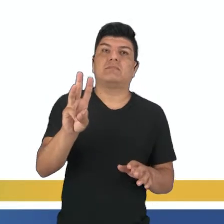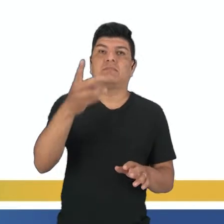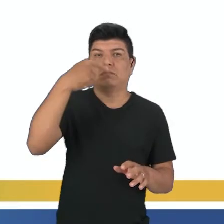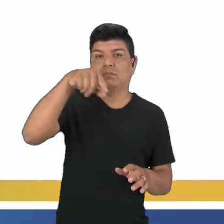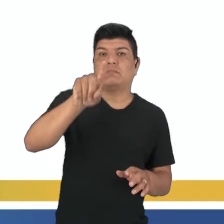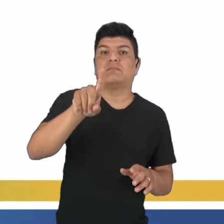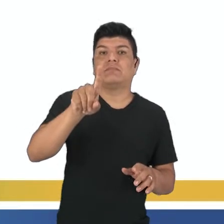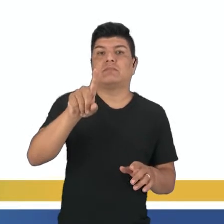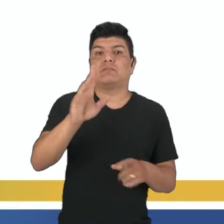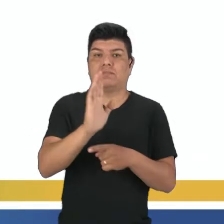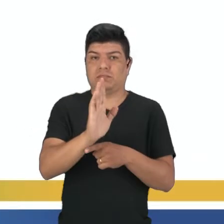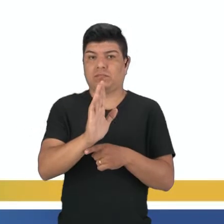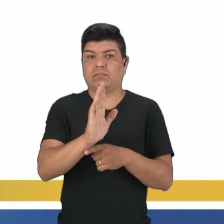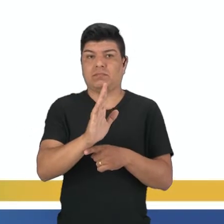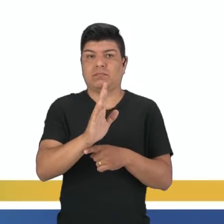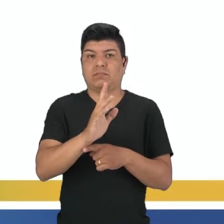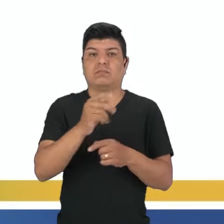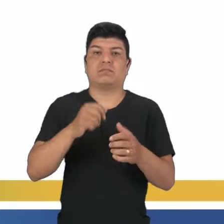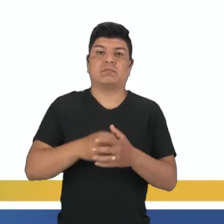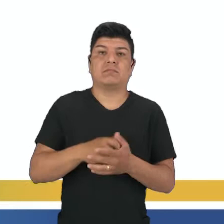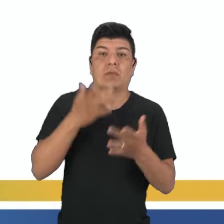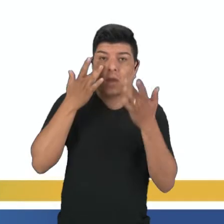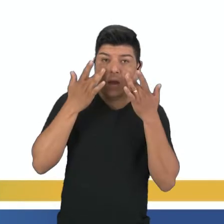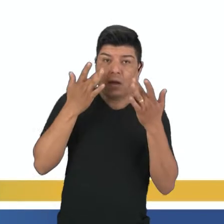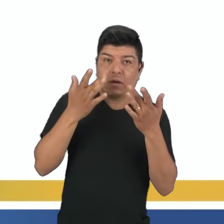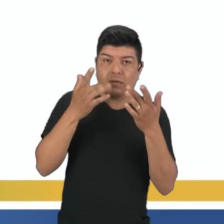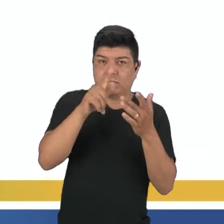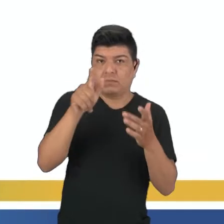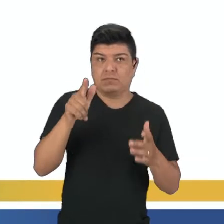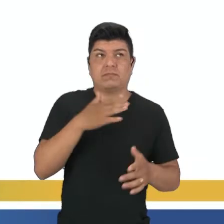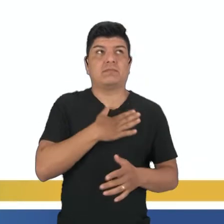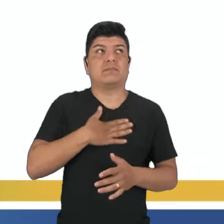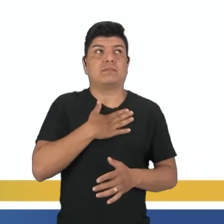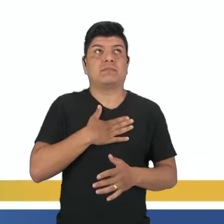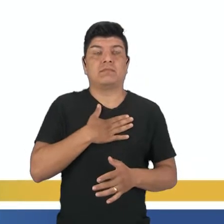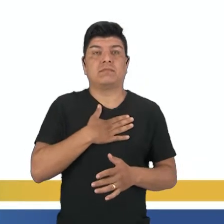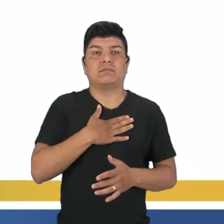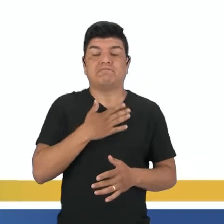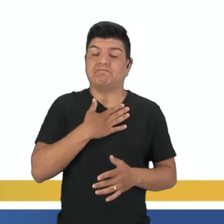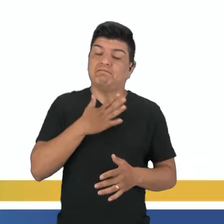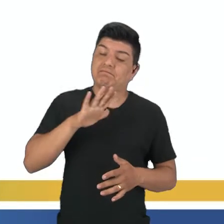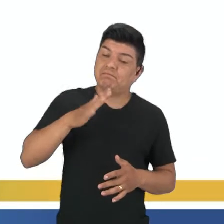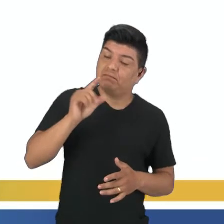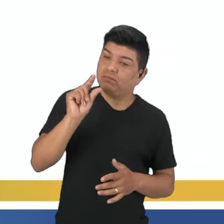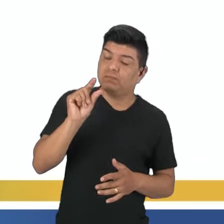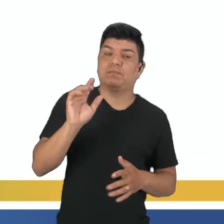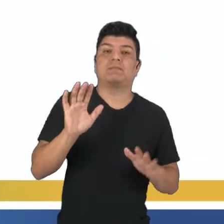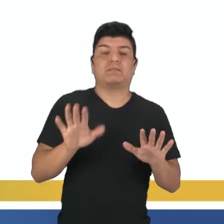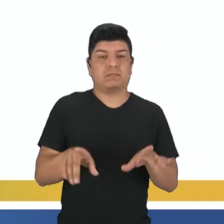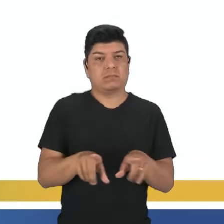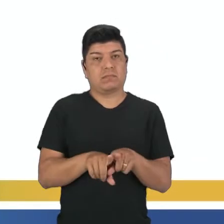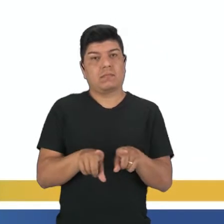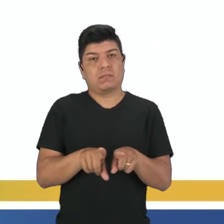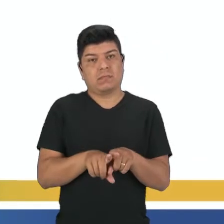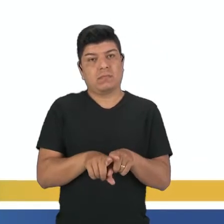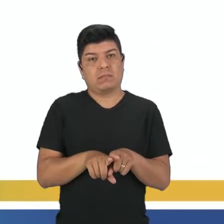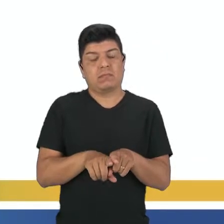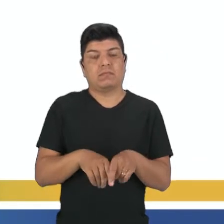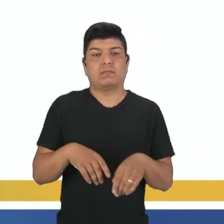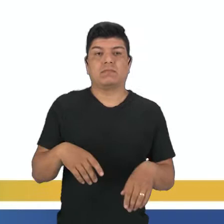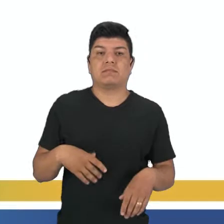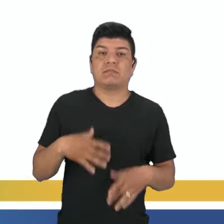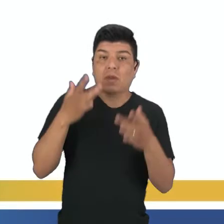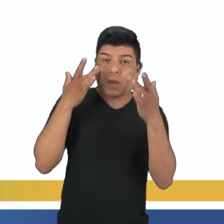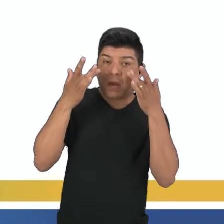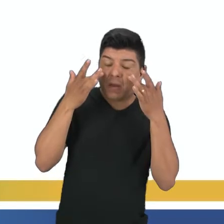E ao teatro? Le gusta? Um pouco, não muito. Né? Ou seja, você gosta de teatro?